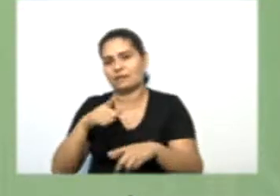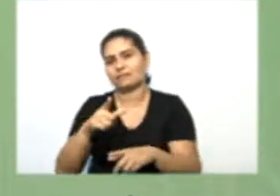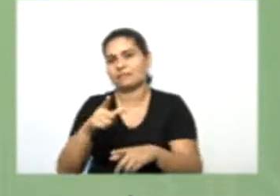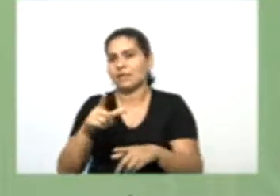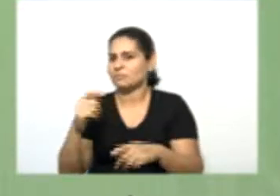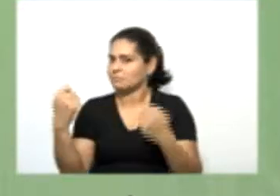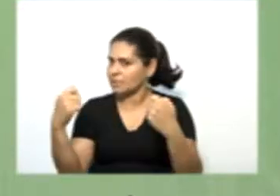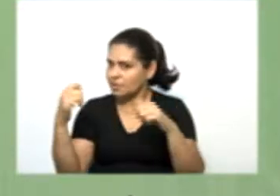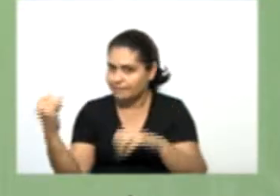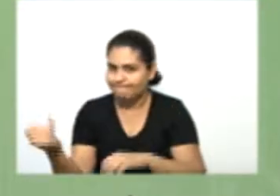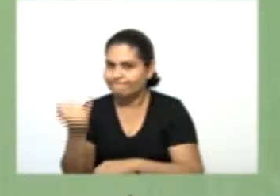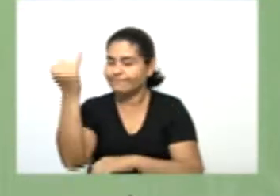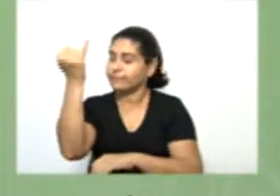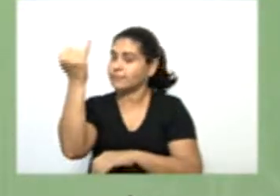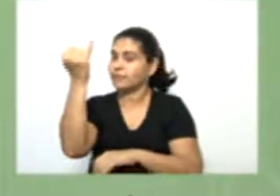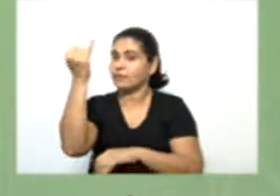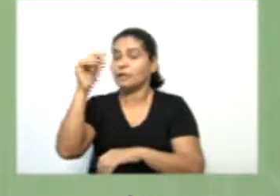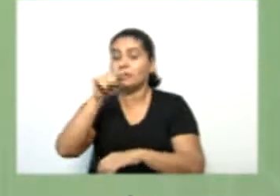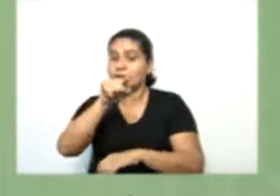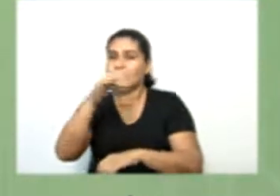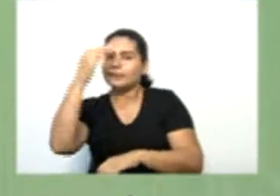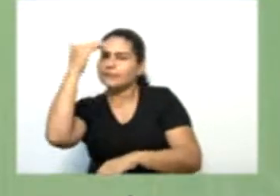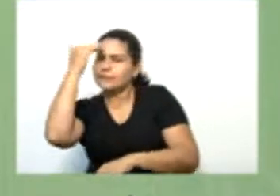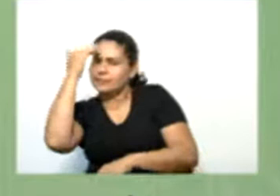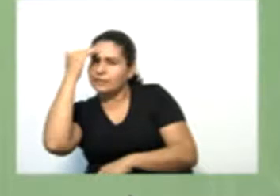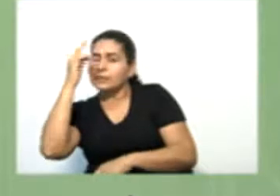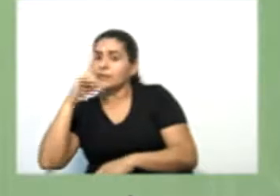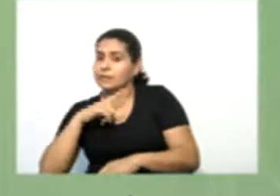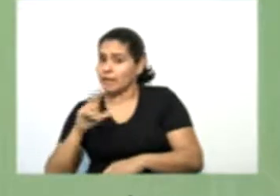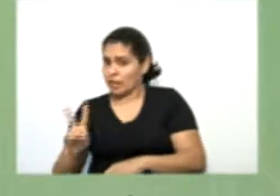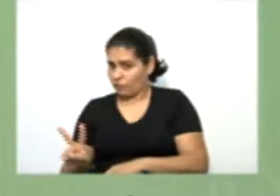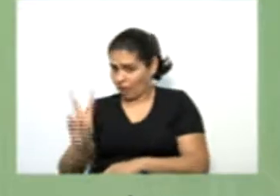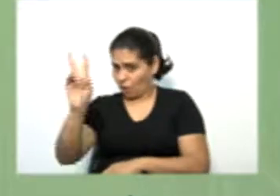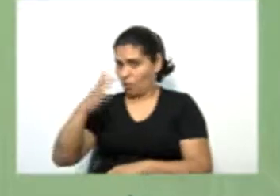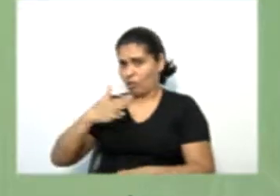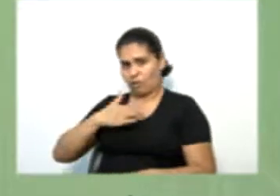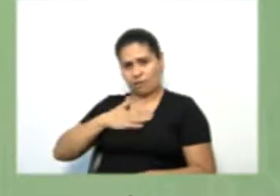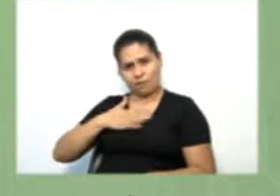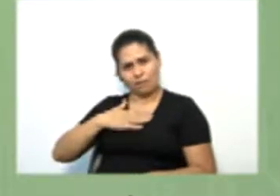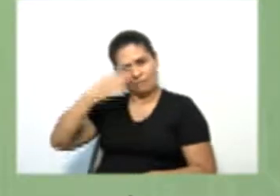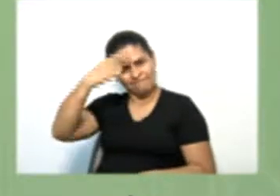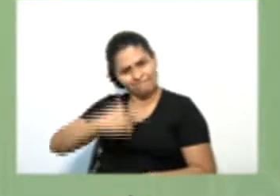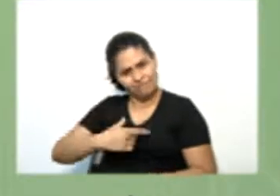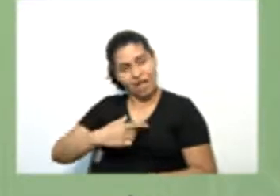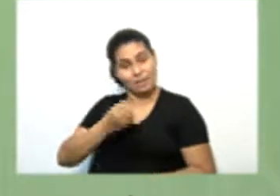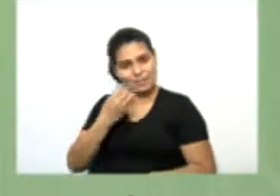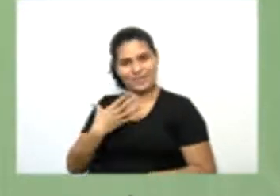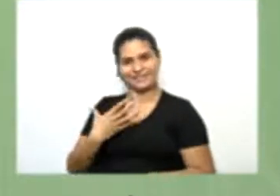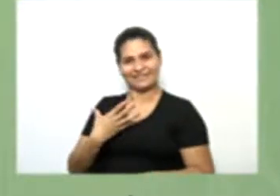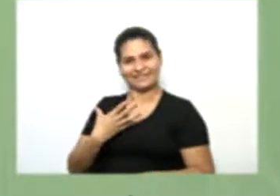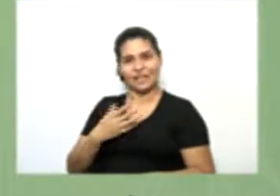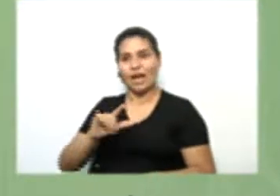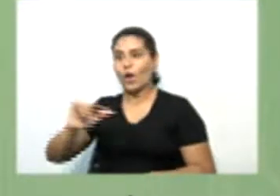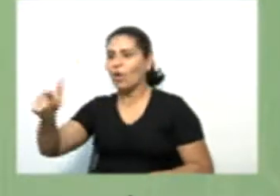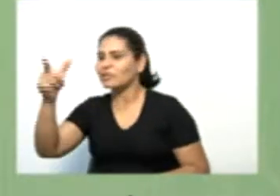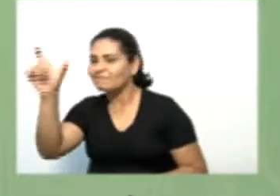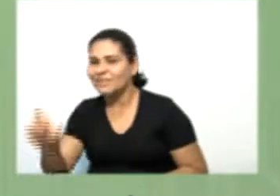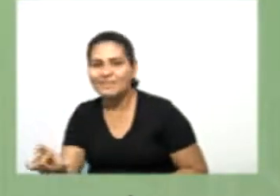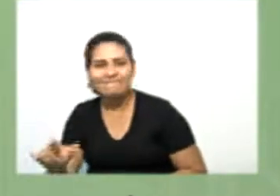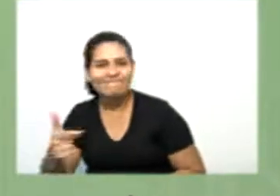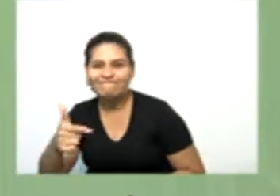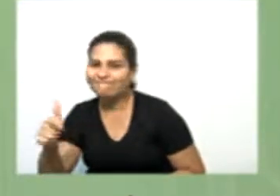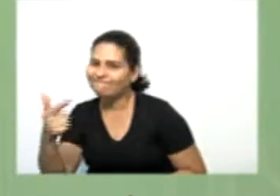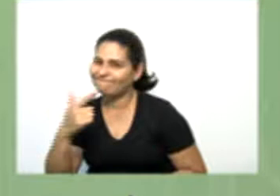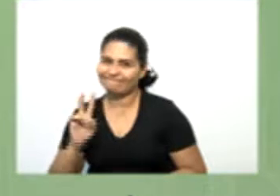realmente necessários, tá certo? Então entenda que alguns valores para você são interessantes, mas para outra pessoa já não